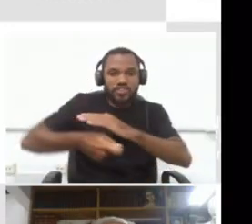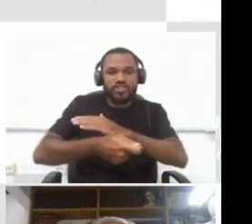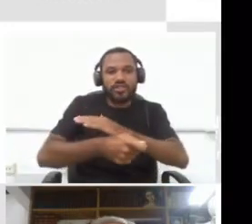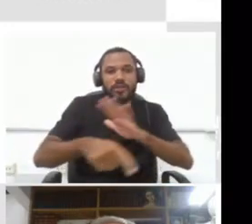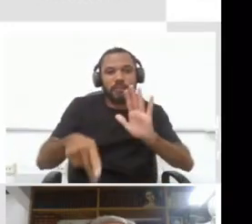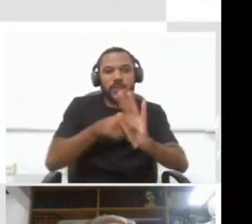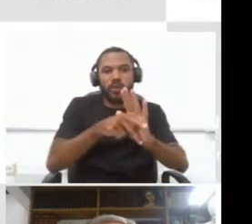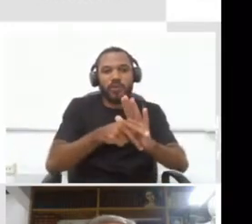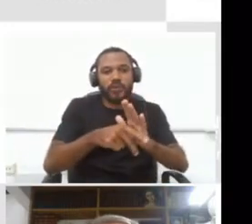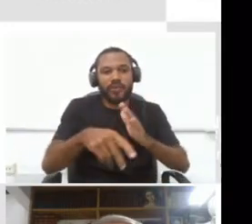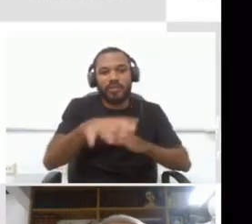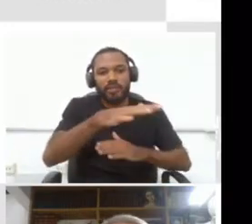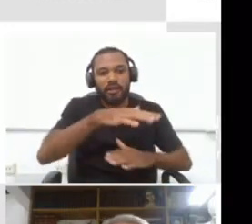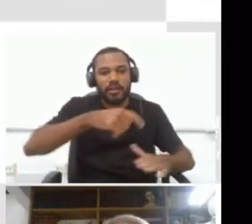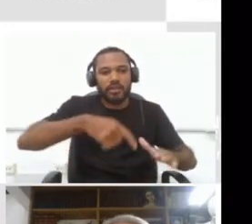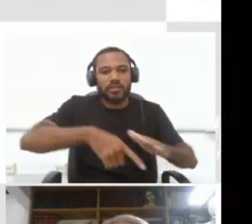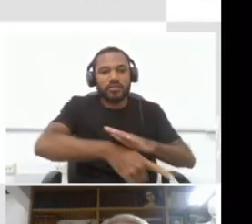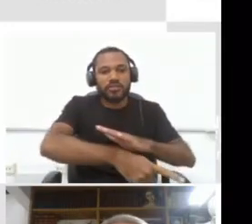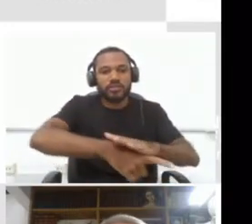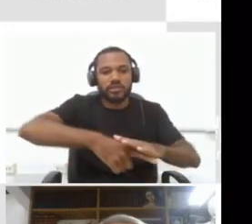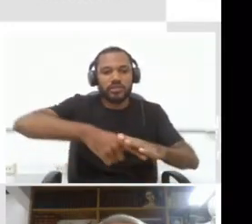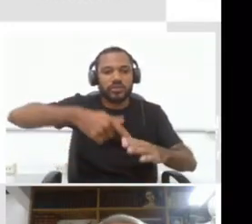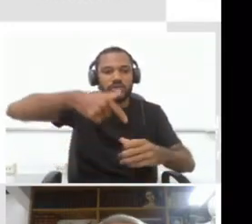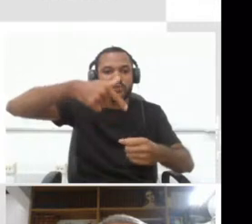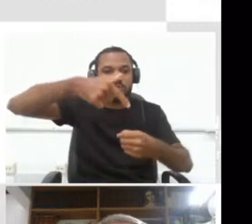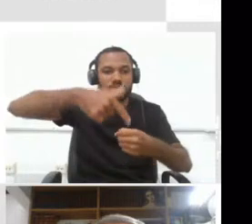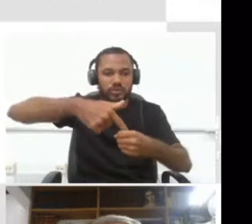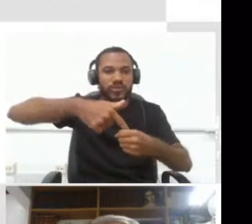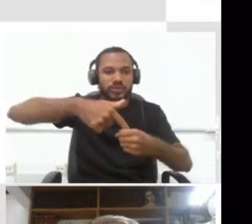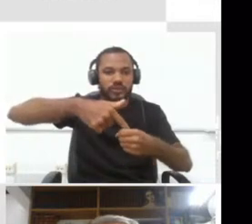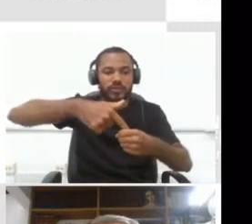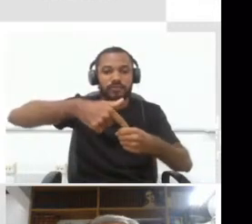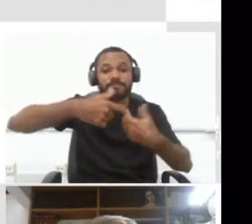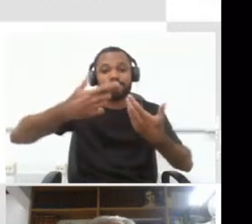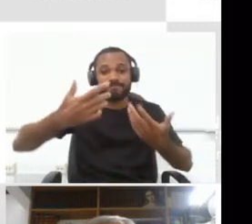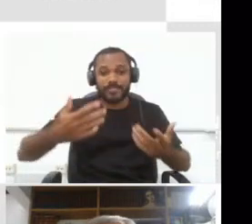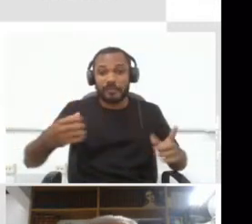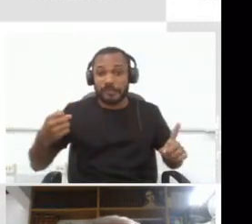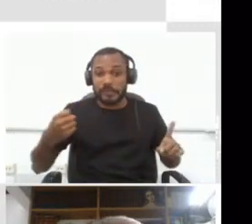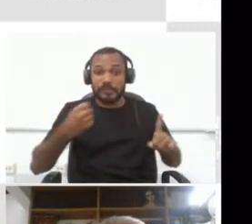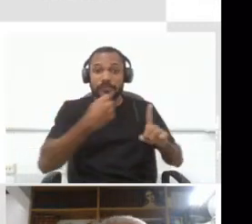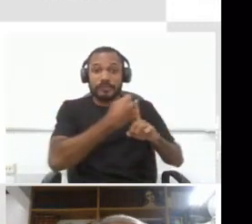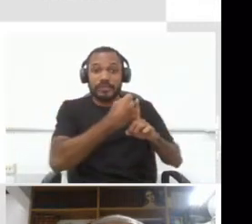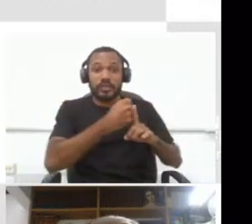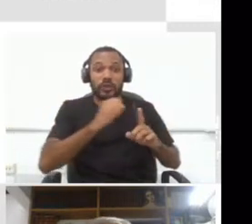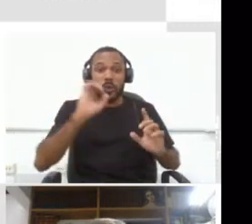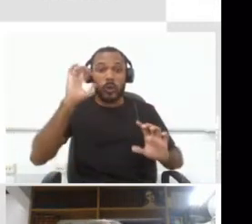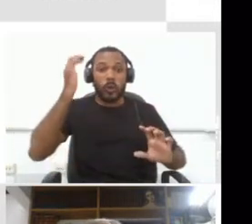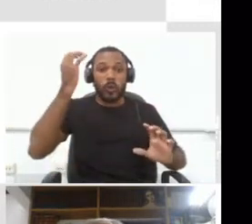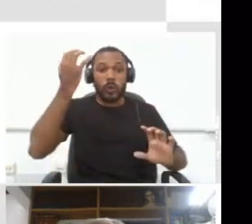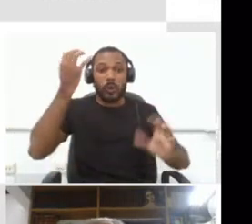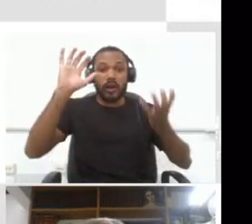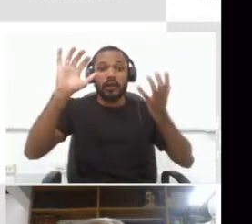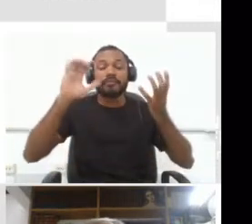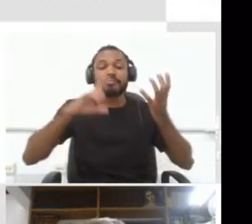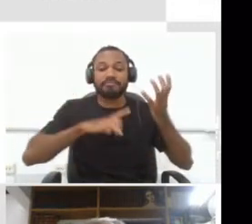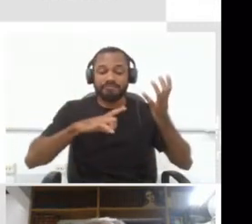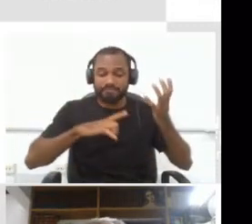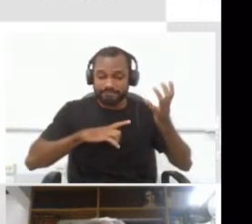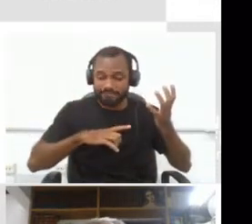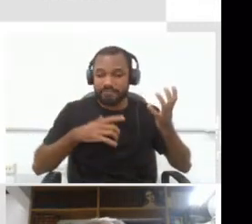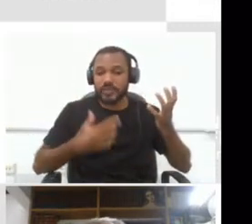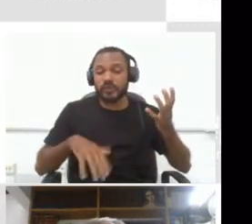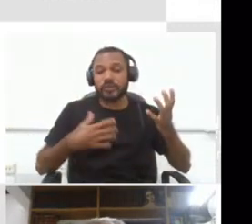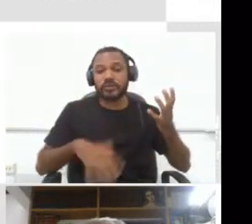portanto, impulsionando o caos climático e causando impactos enormes, inclusive mortes, nas comunidades